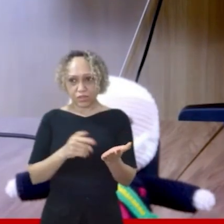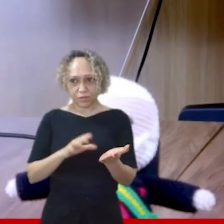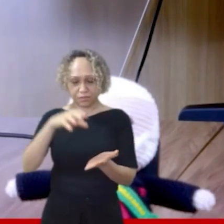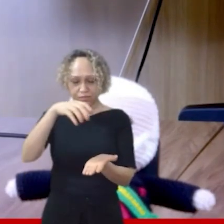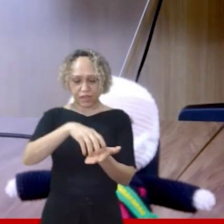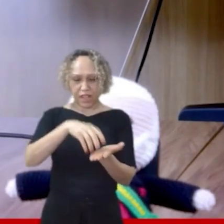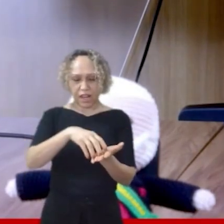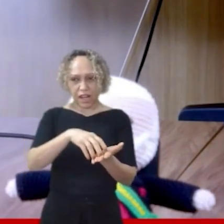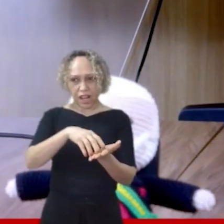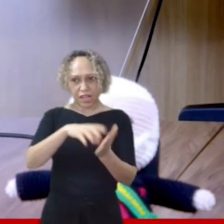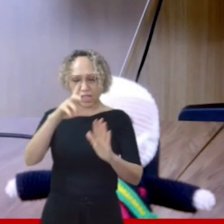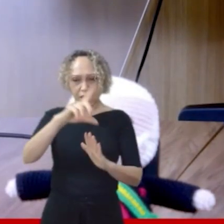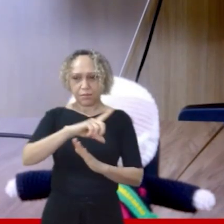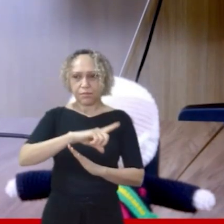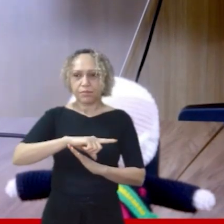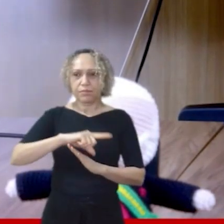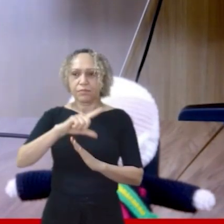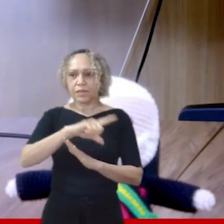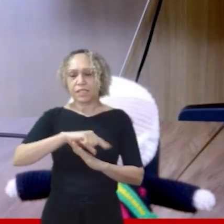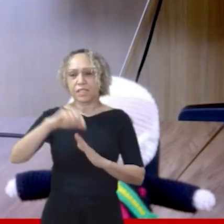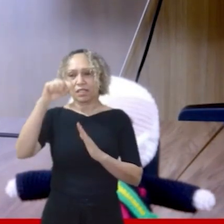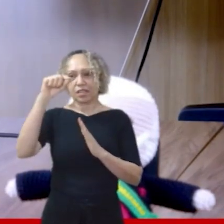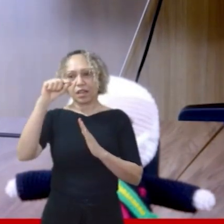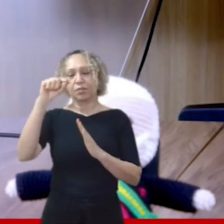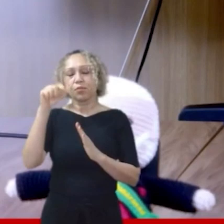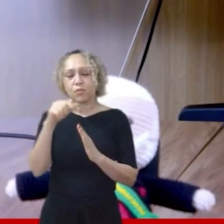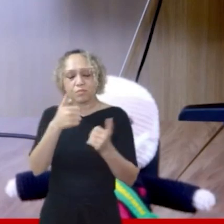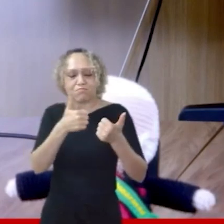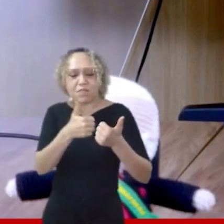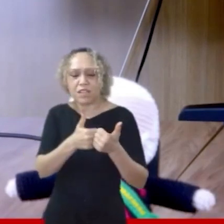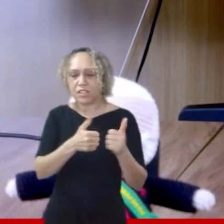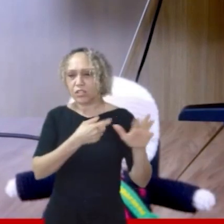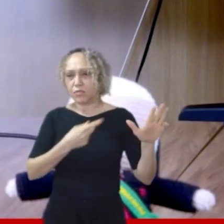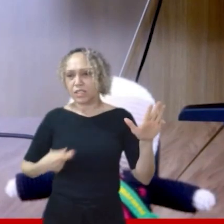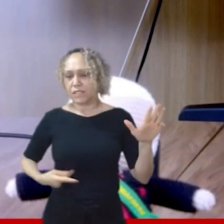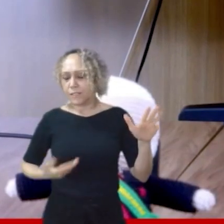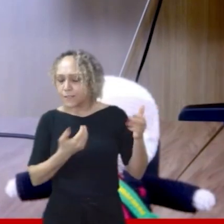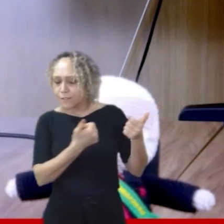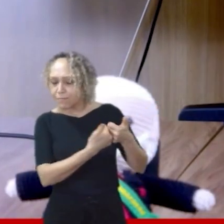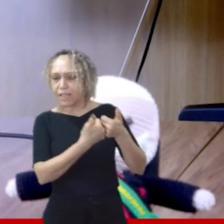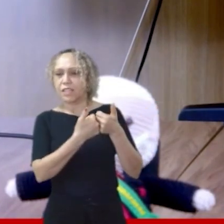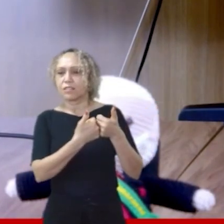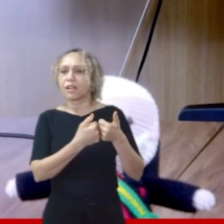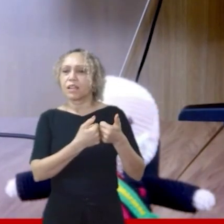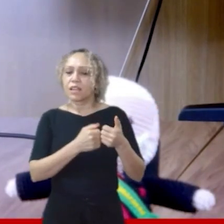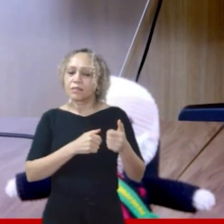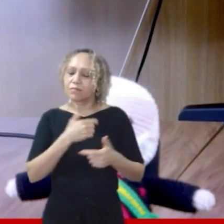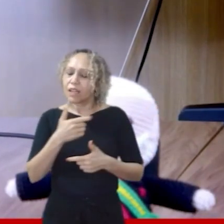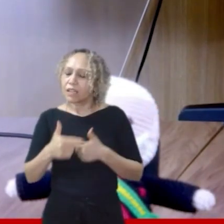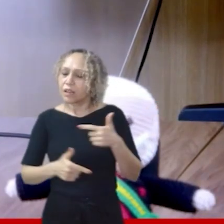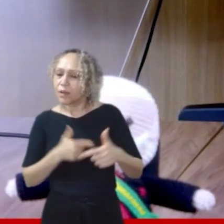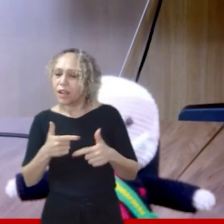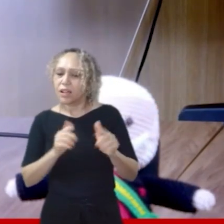do presidente, para conseguir articular esse conjunto de ações que o governo federal realiza, que atingem diretamente